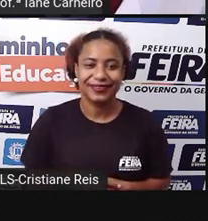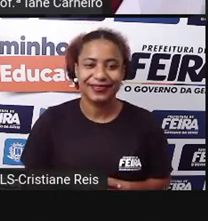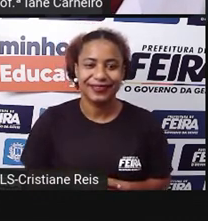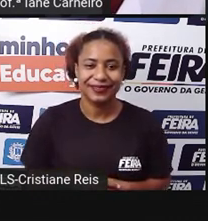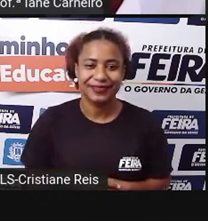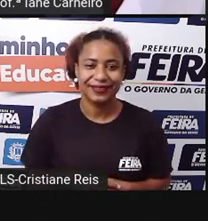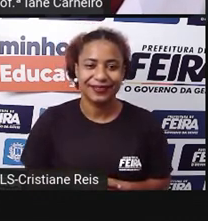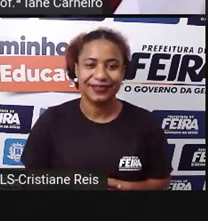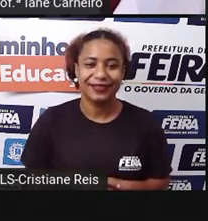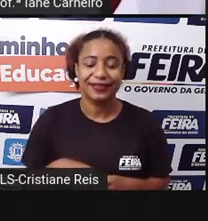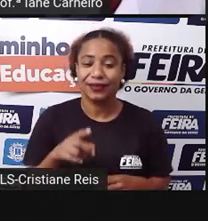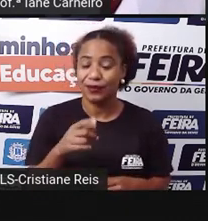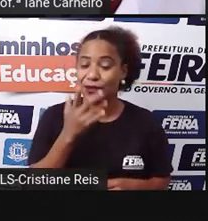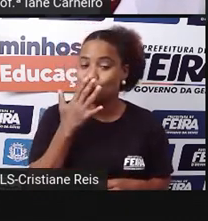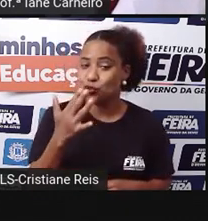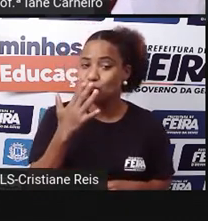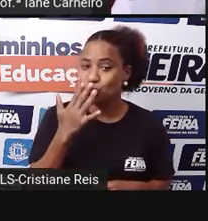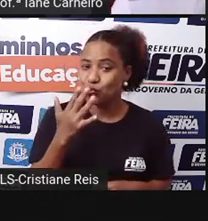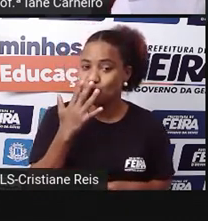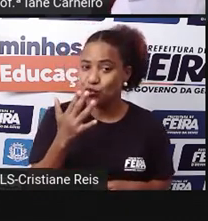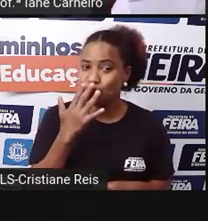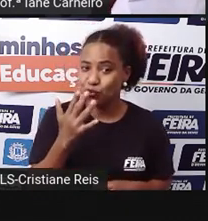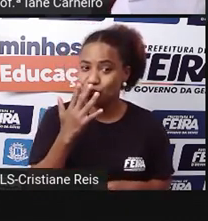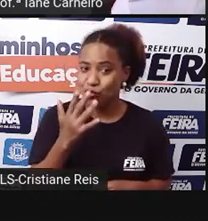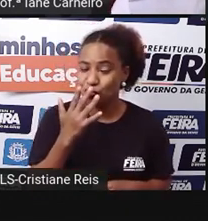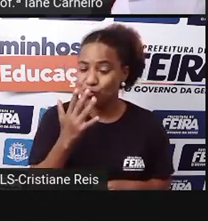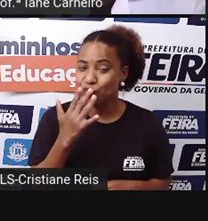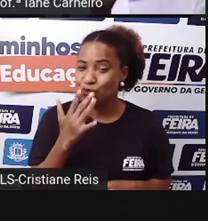as cores do.